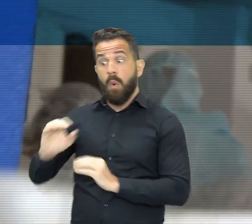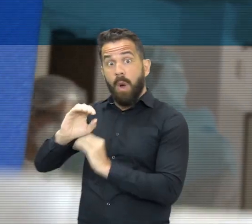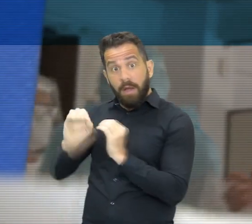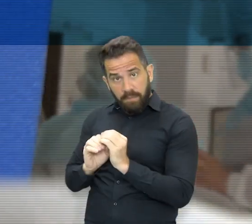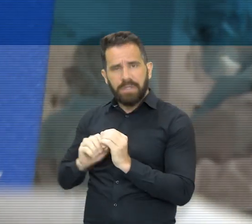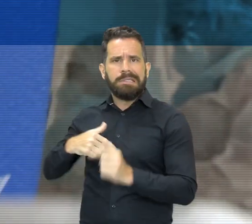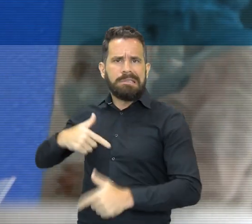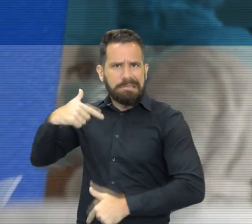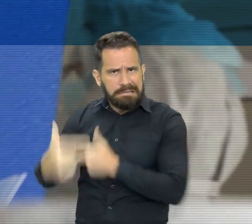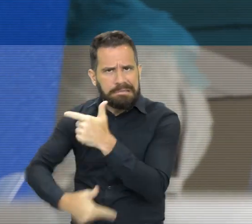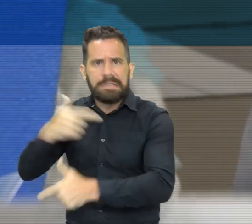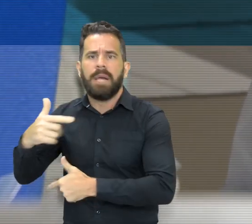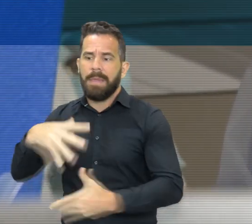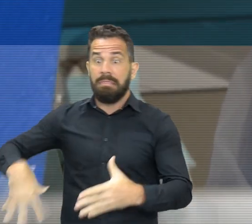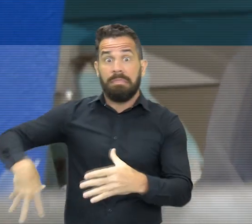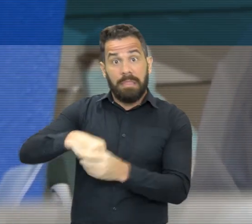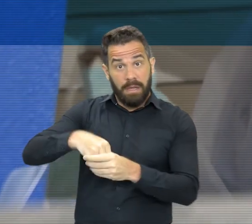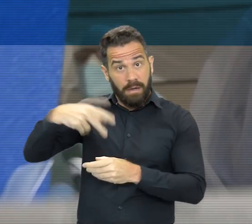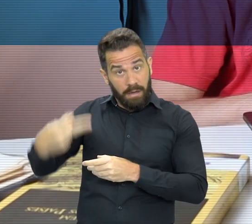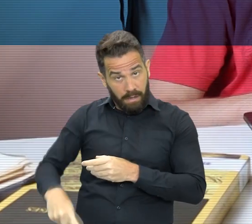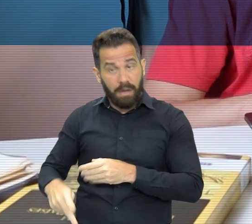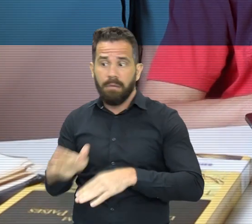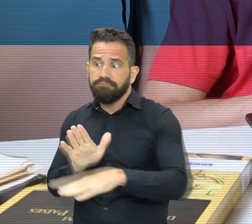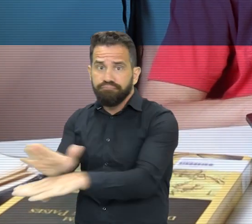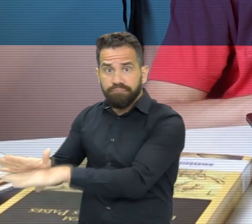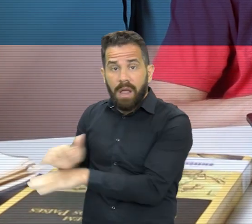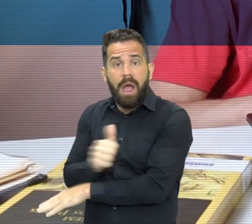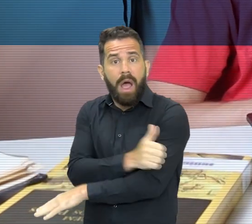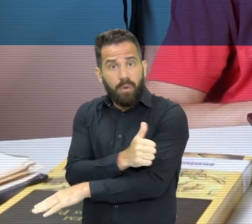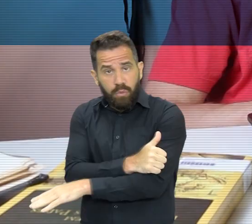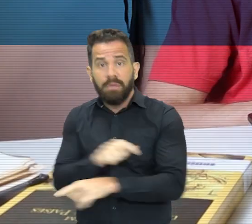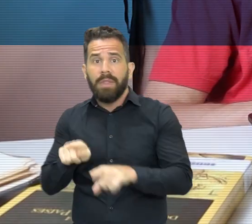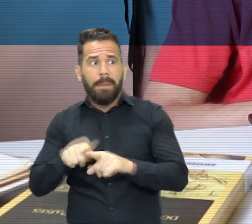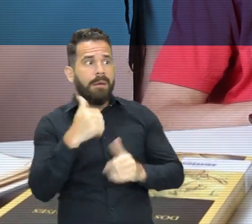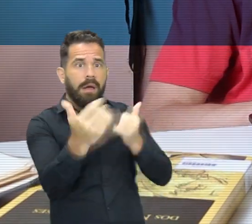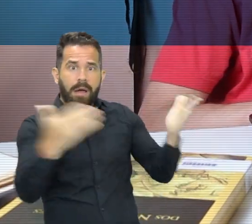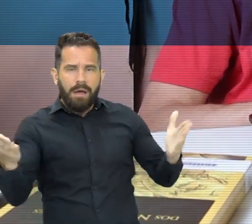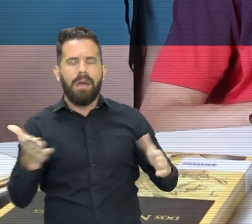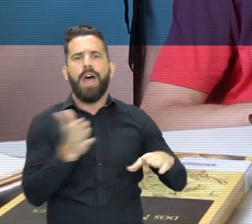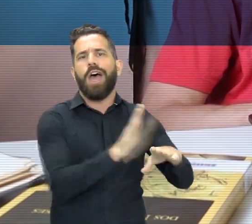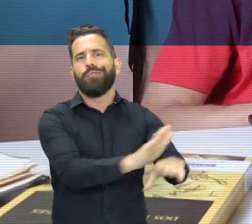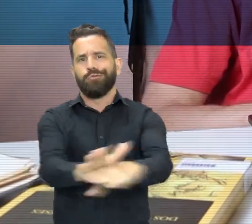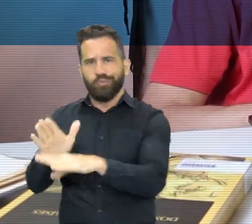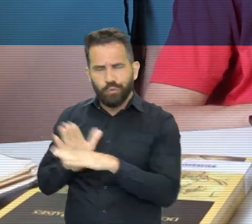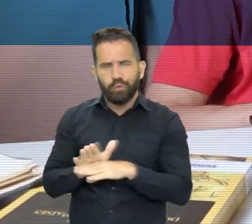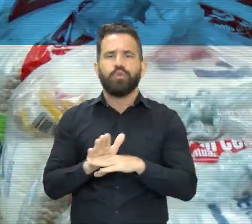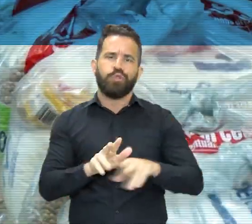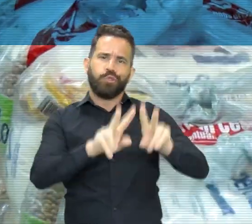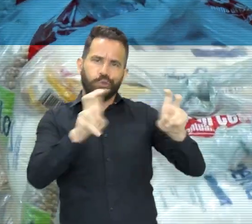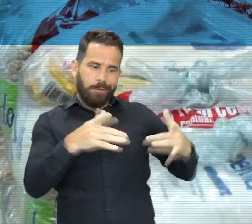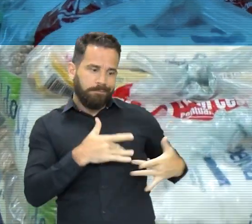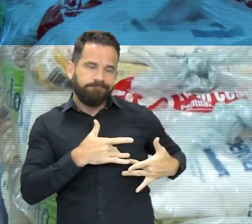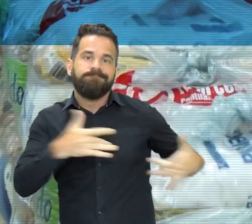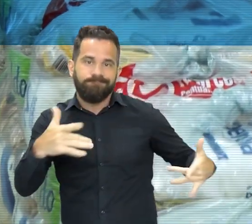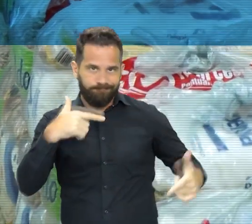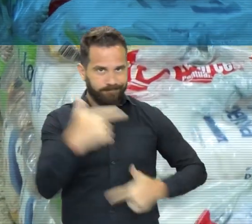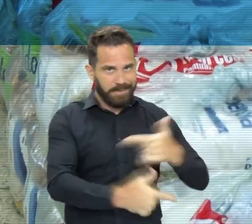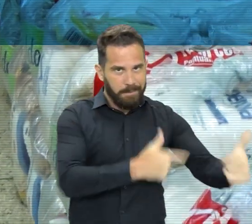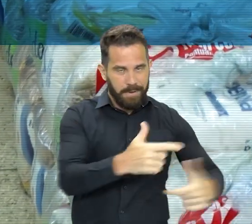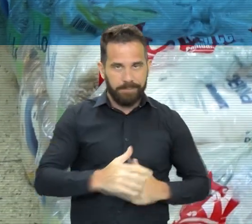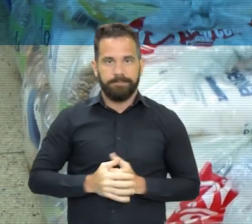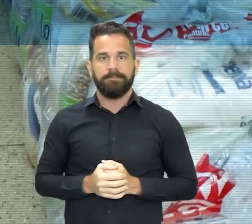amenizá-las, tanto dentro da comunidade interna, com ações de apoio a estudantes, como na comunidade externa, promovendo